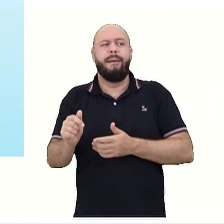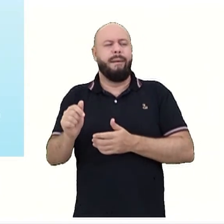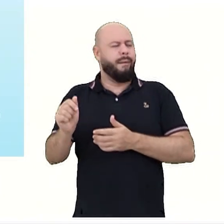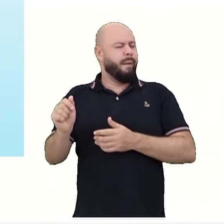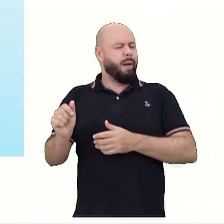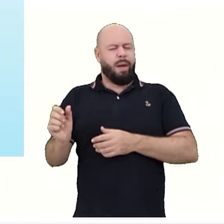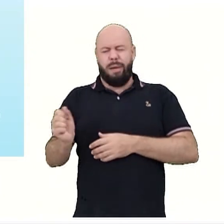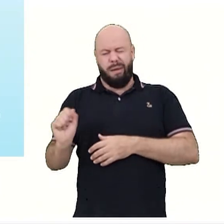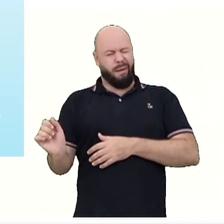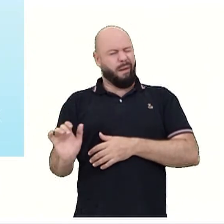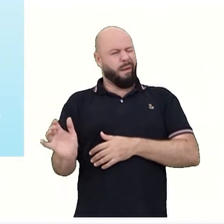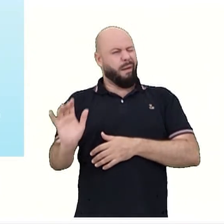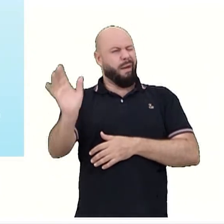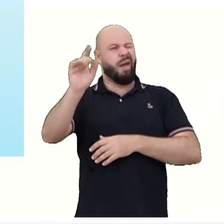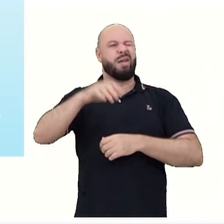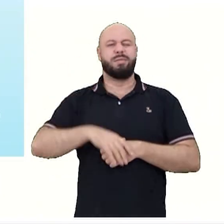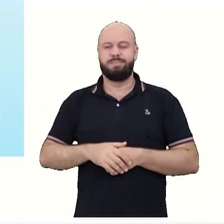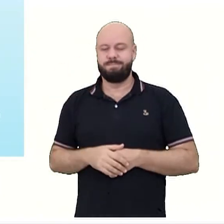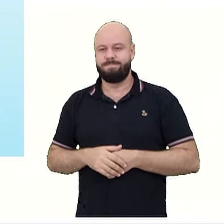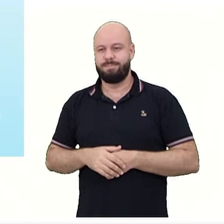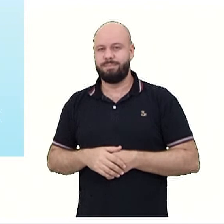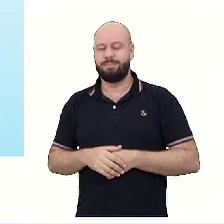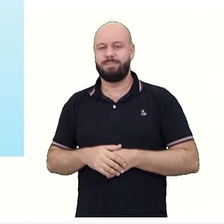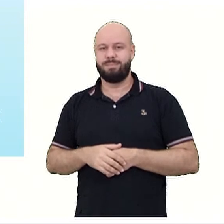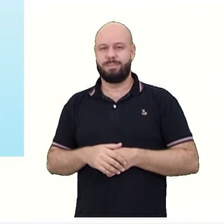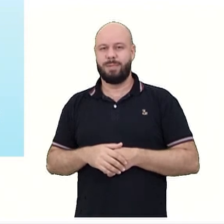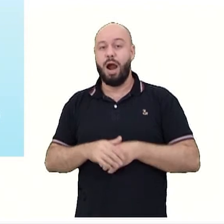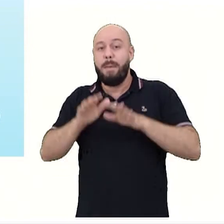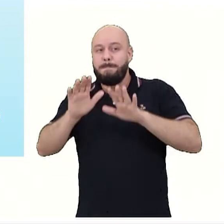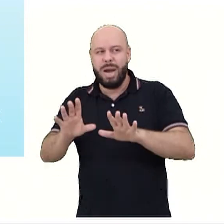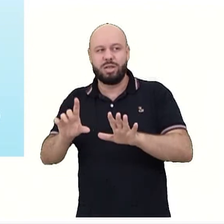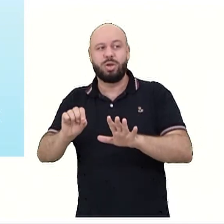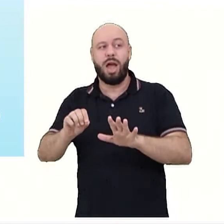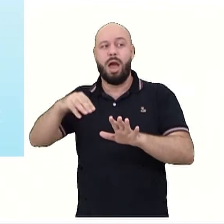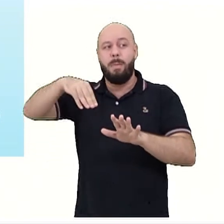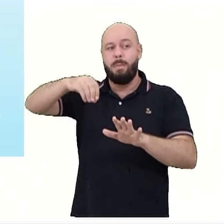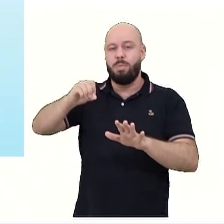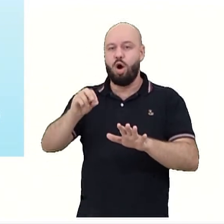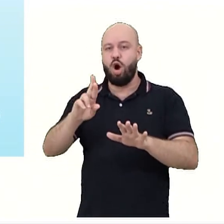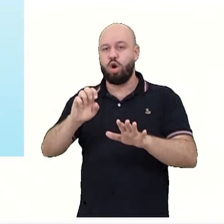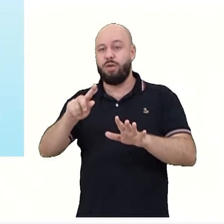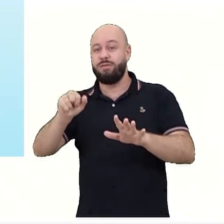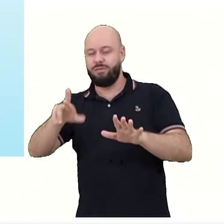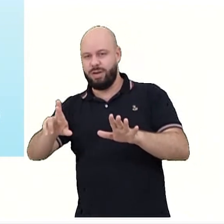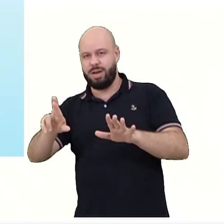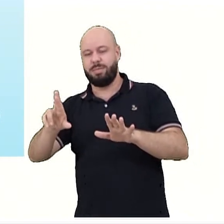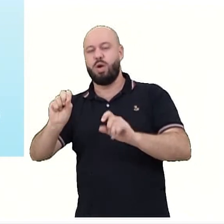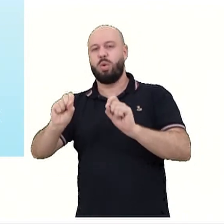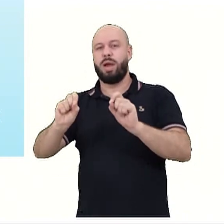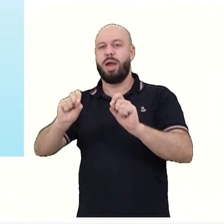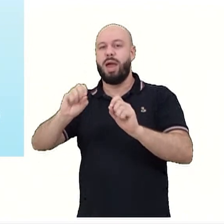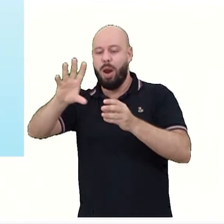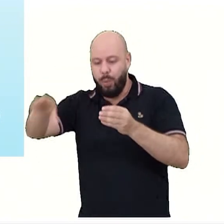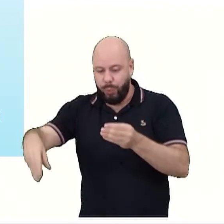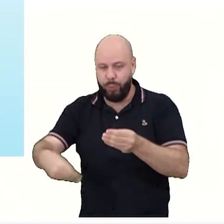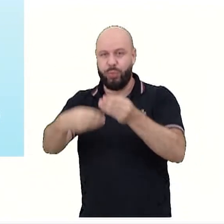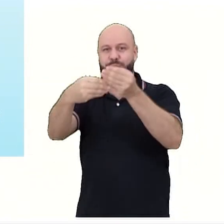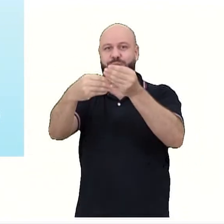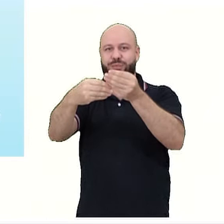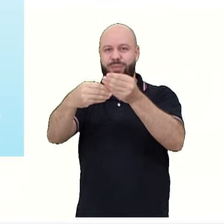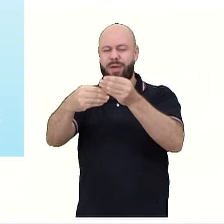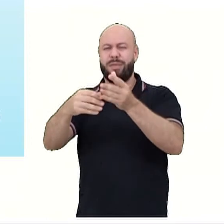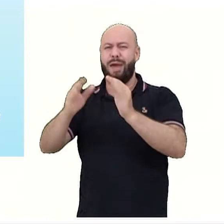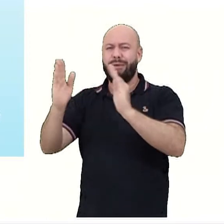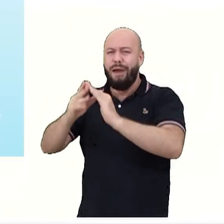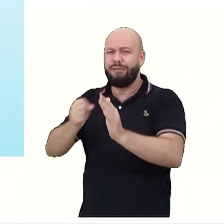muito velha, além disso o aluguel é muito caro, né? Esse além disso, né, eu estou acrescentando, né, e ainda mais, né, mas tem mais